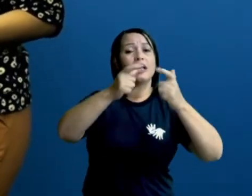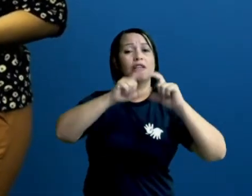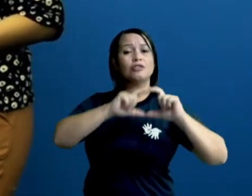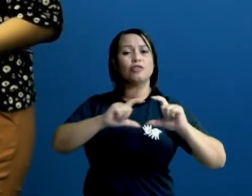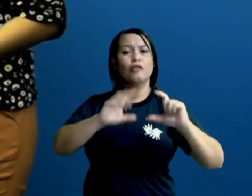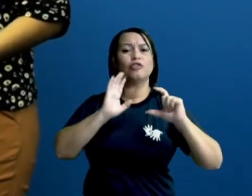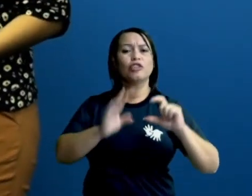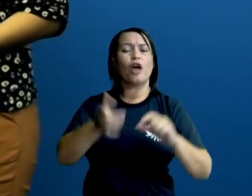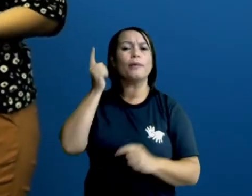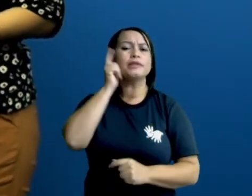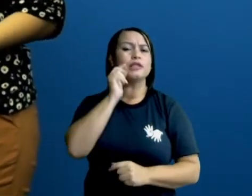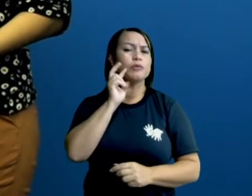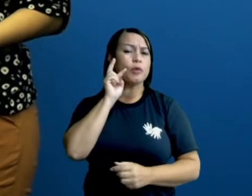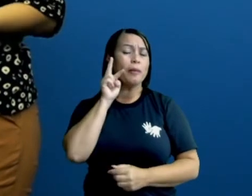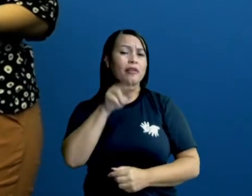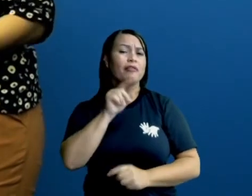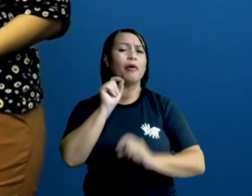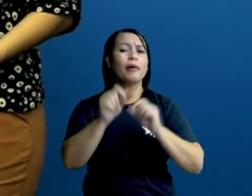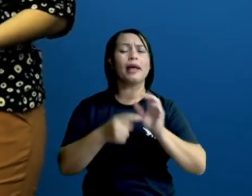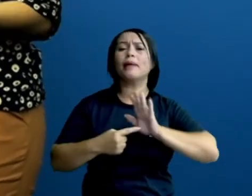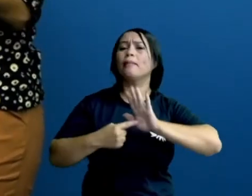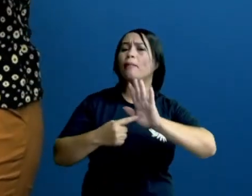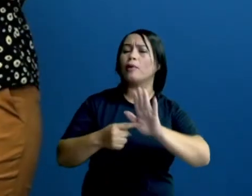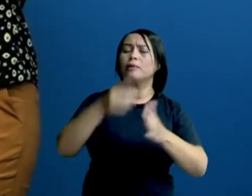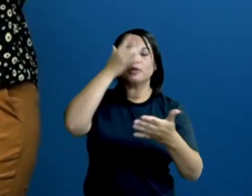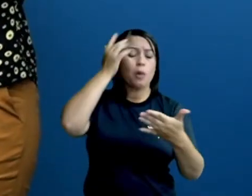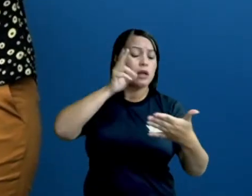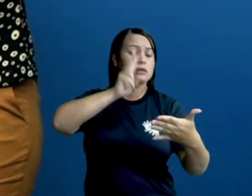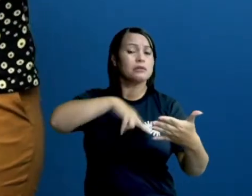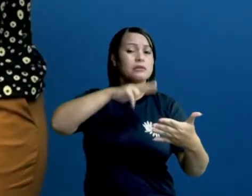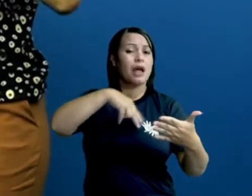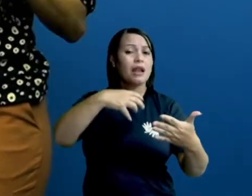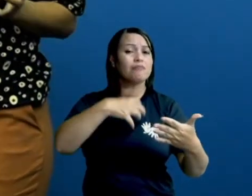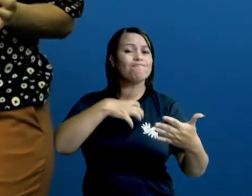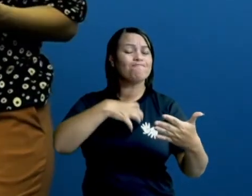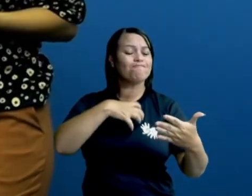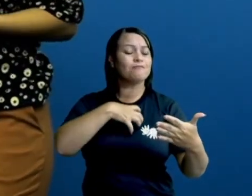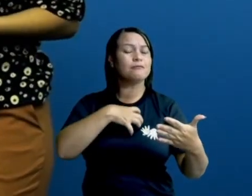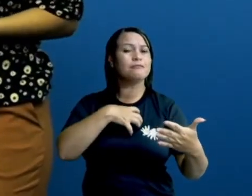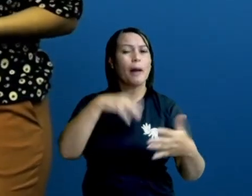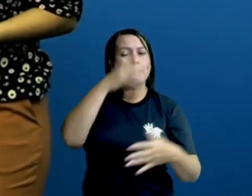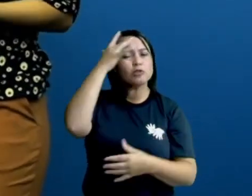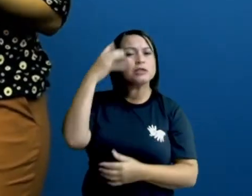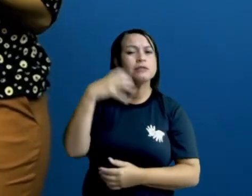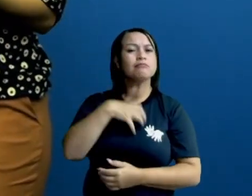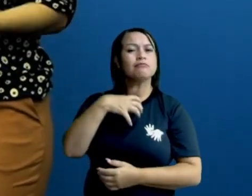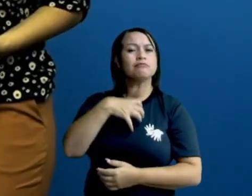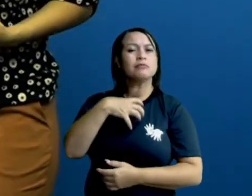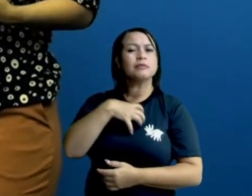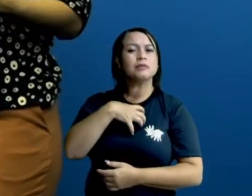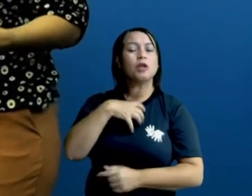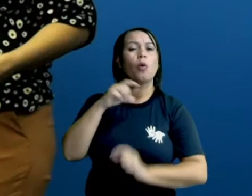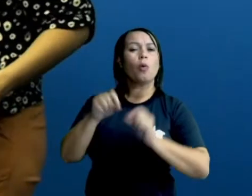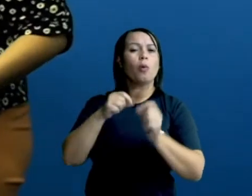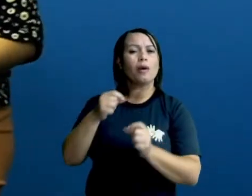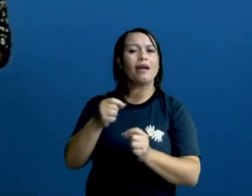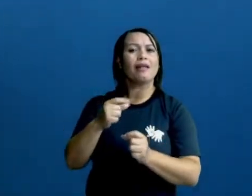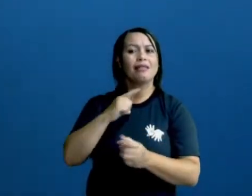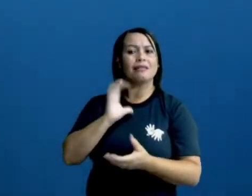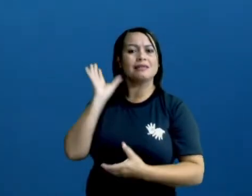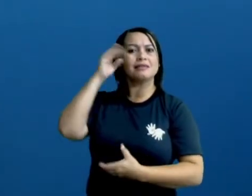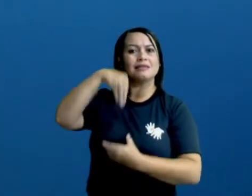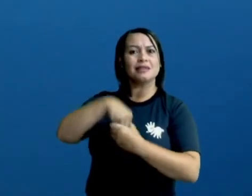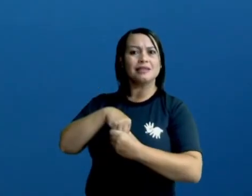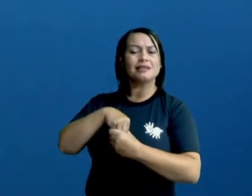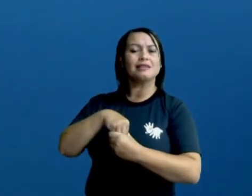consegue observar que ele tenta despertar no leitor, ou naquele que ouve, esse sentimento de pertencimento,